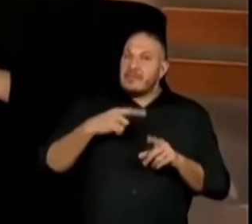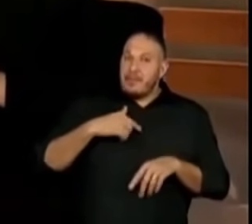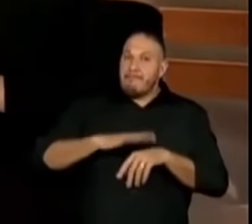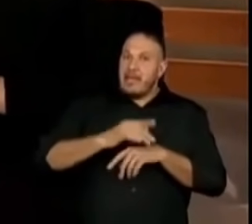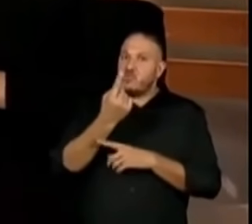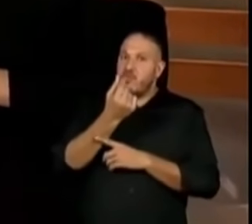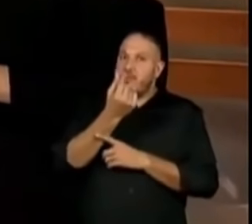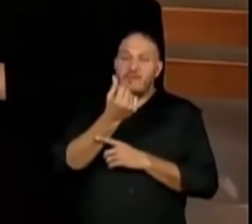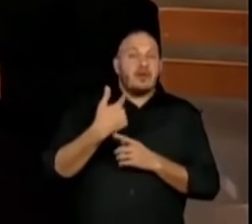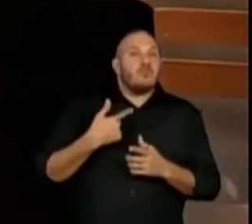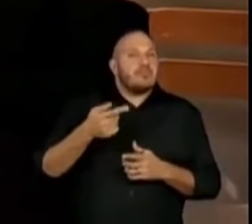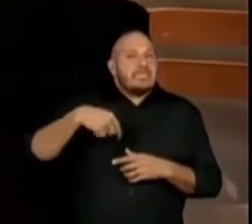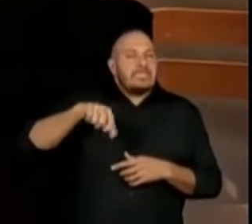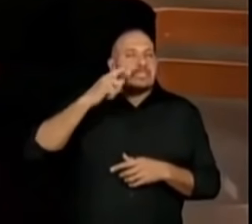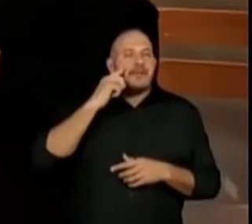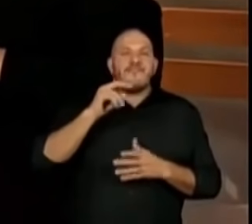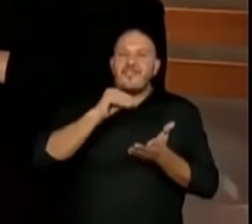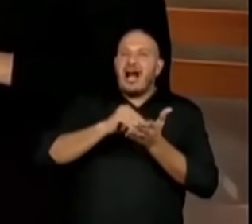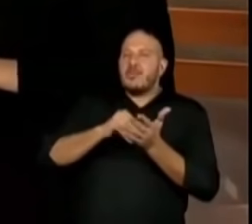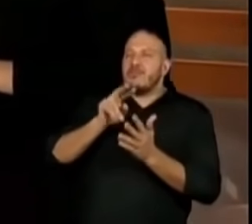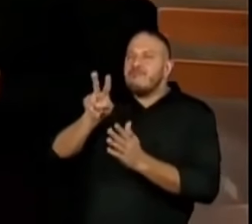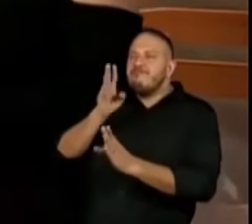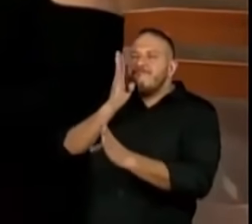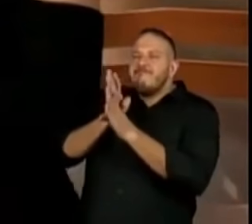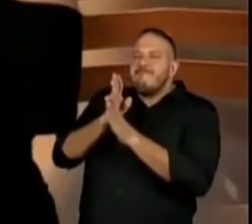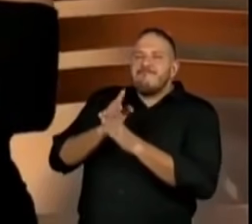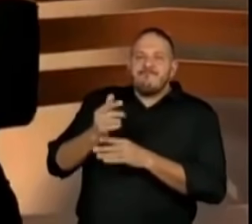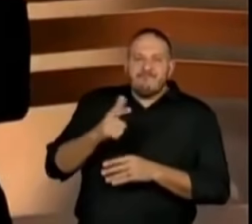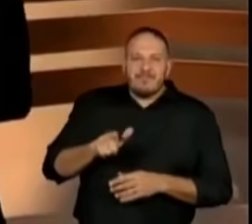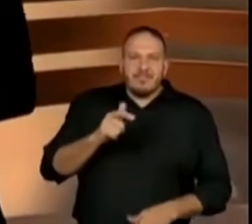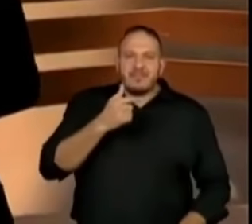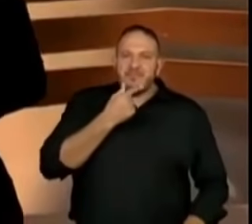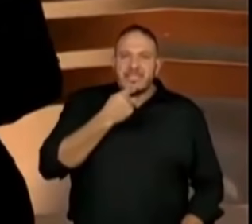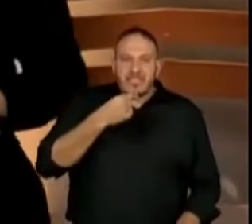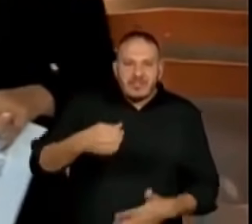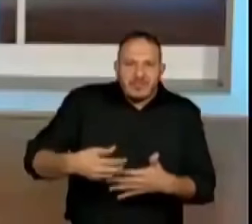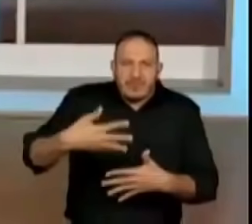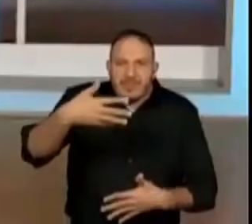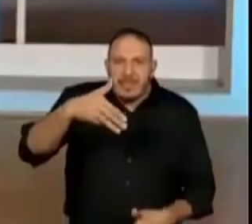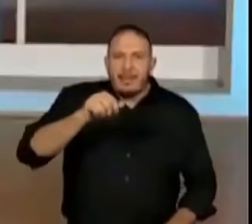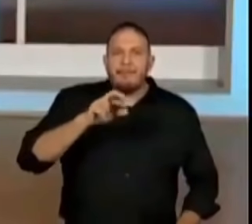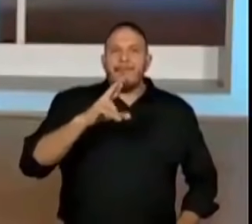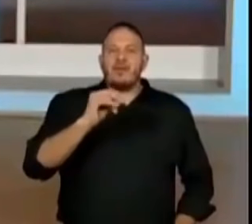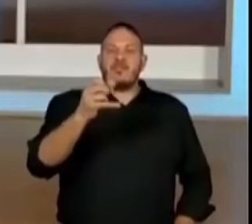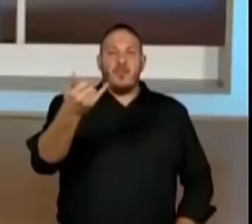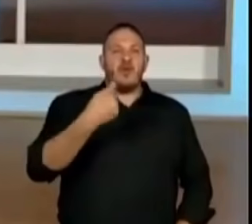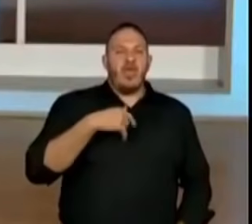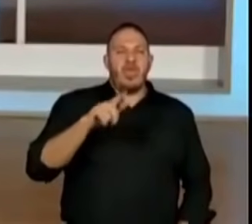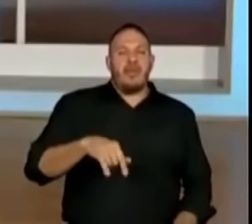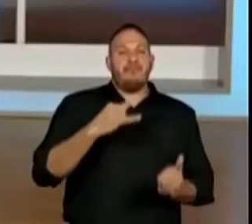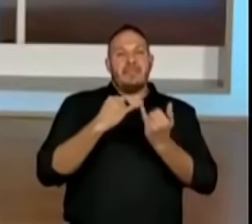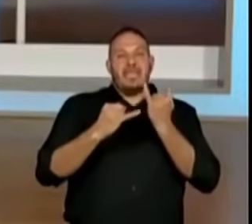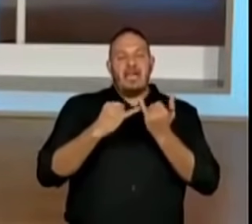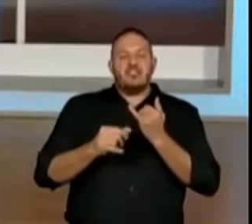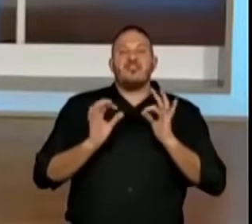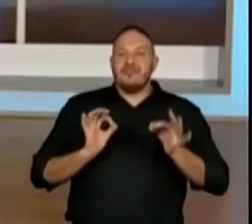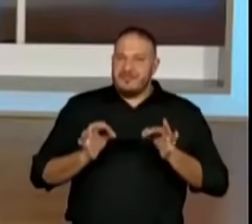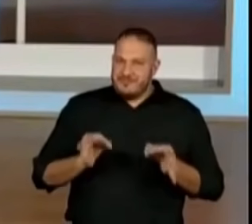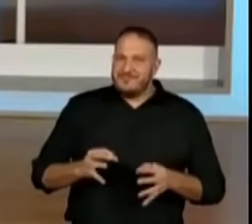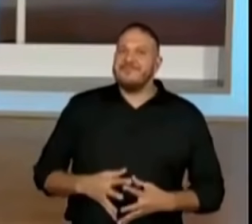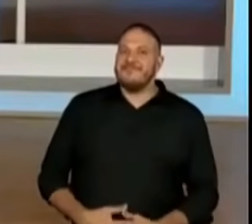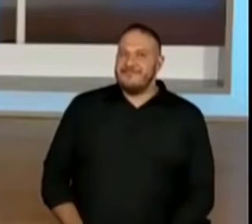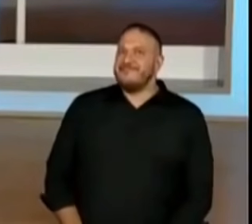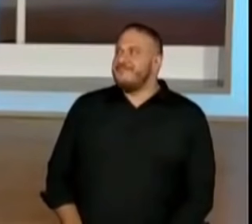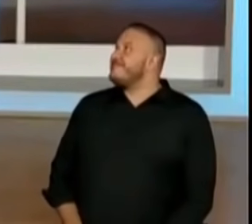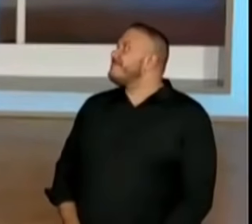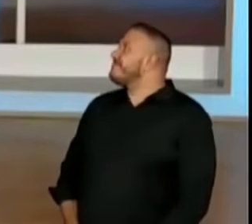valor para eu verificar aqui. Isso, ó, o Marcos Vinícius falou que é a metade, né? Isso mesmo, Marcos, metade. E